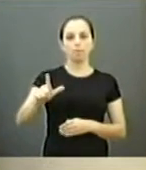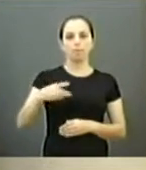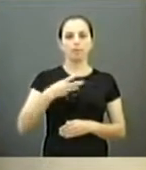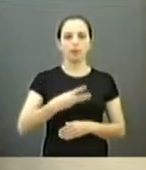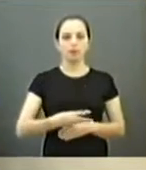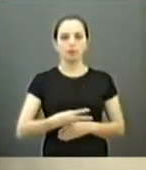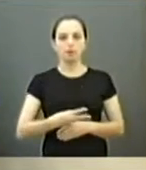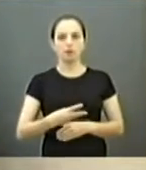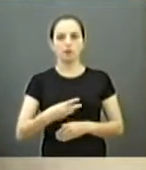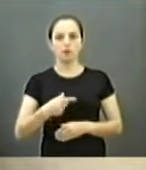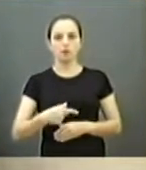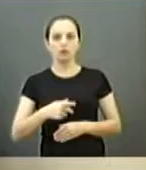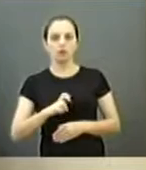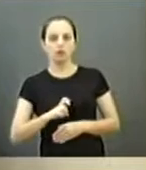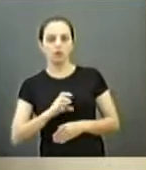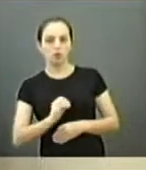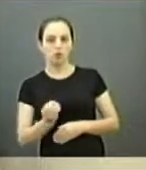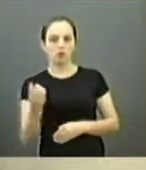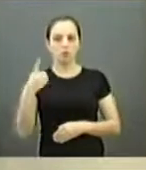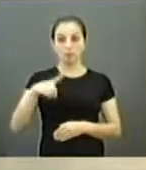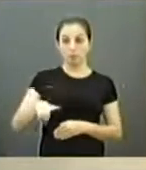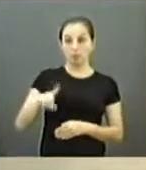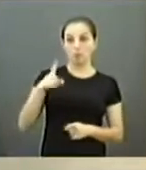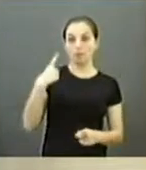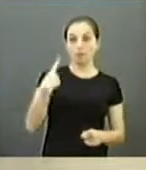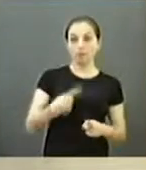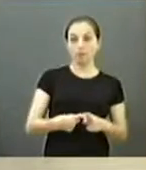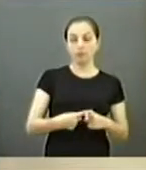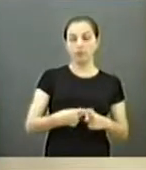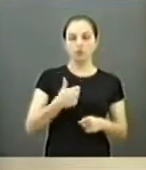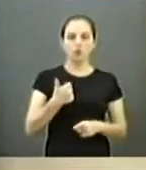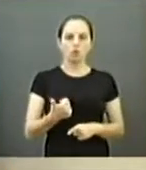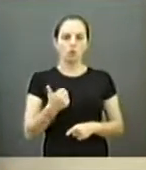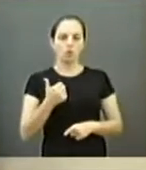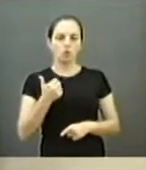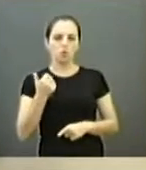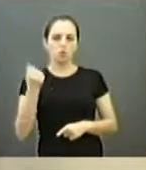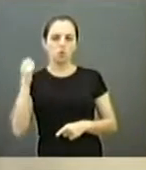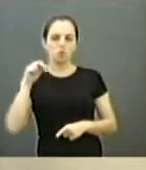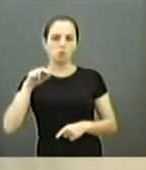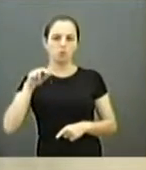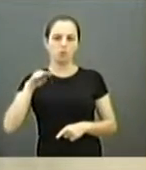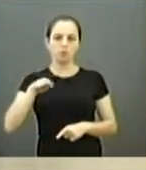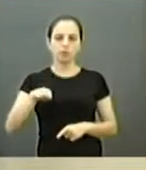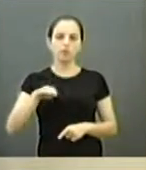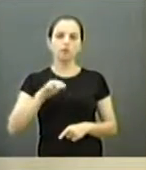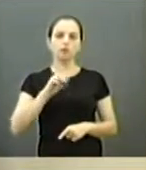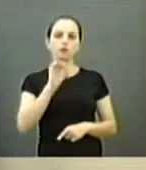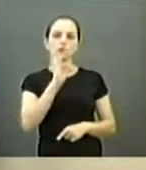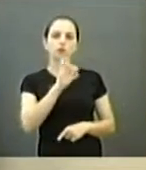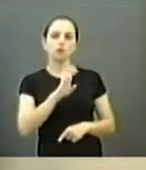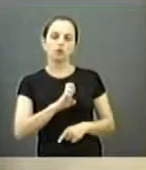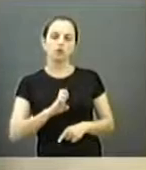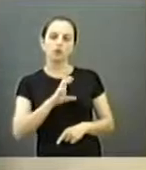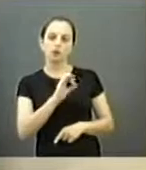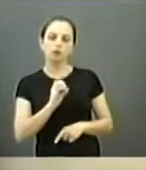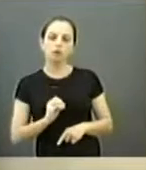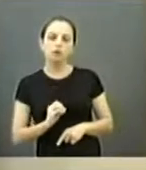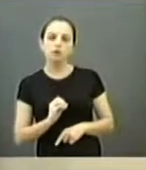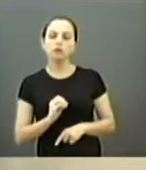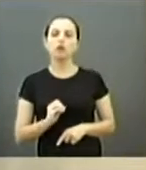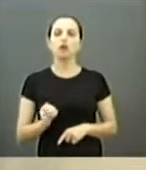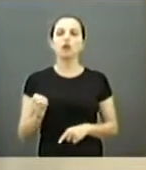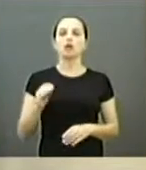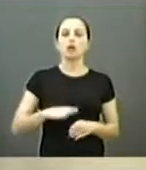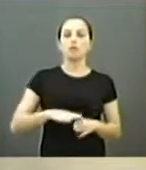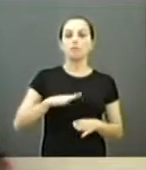3 milhões e 750 mil, mais 1 milhão e 500 de equipamentos, mais 200 mil de custeio